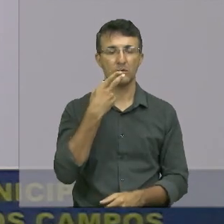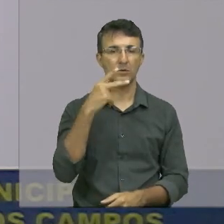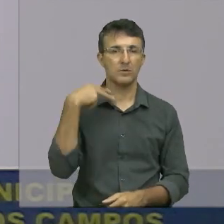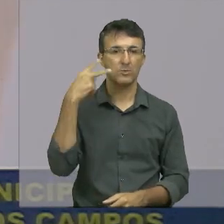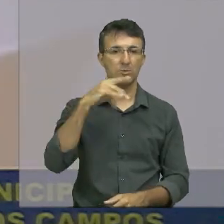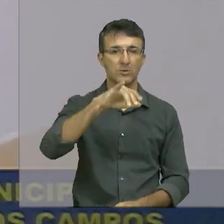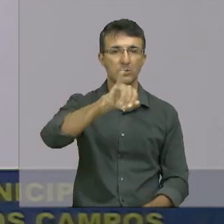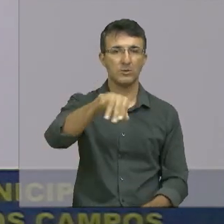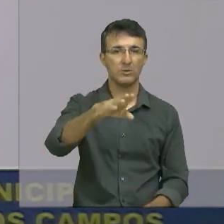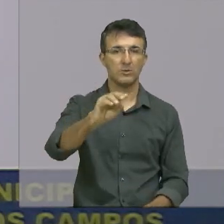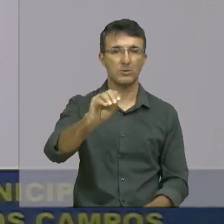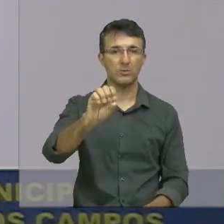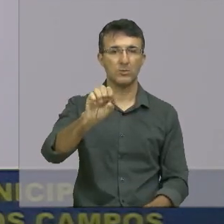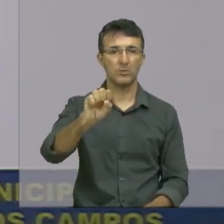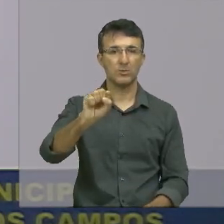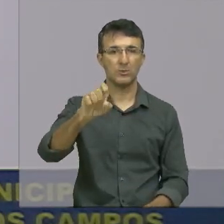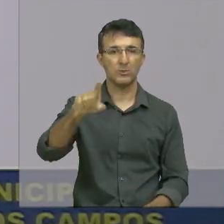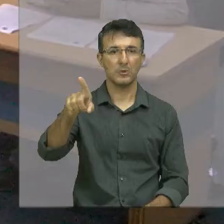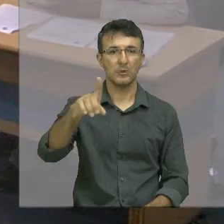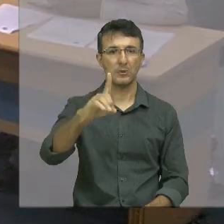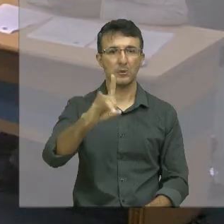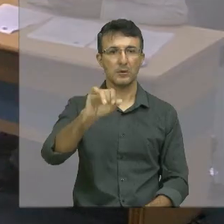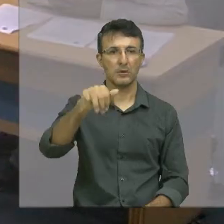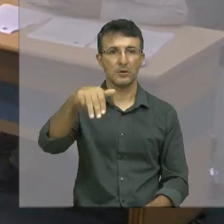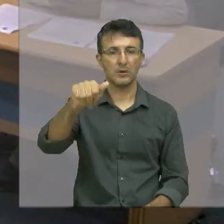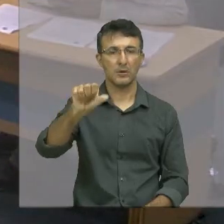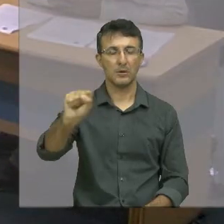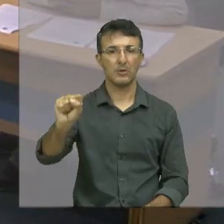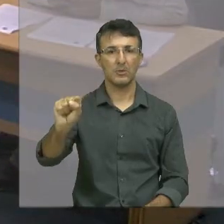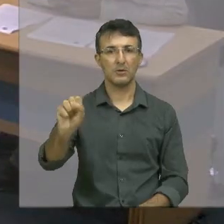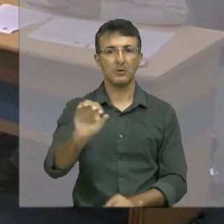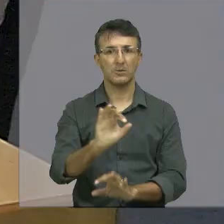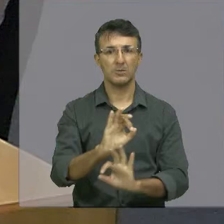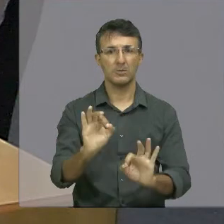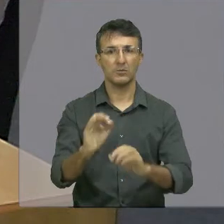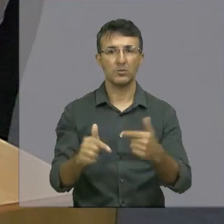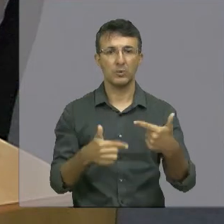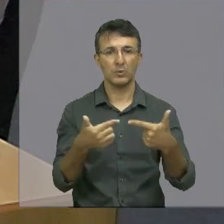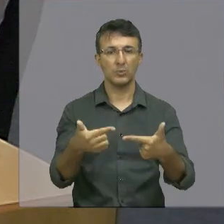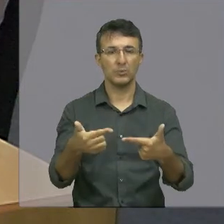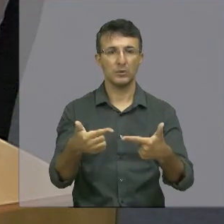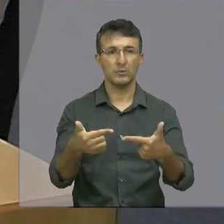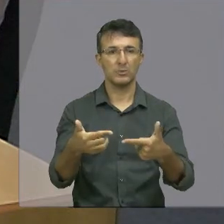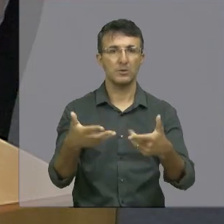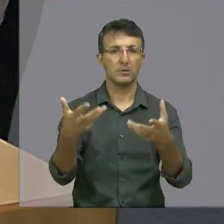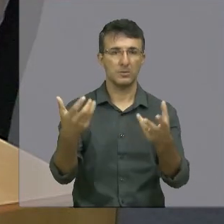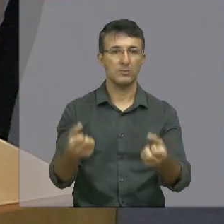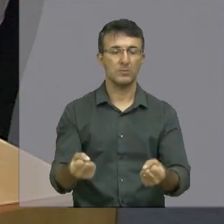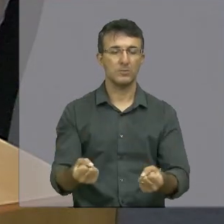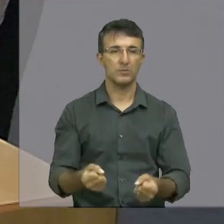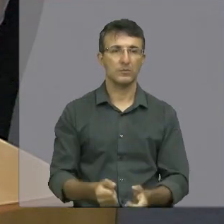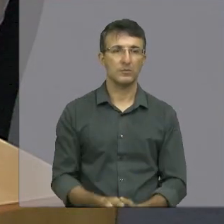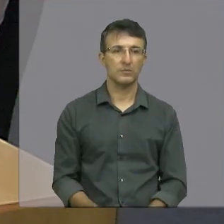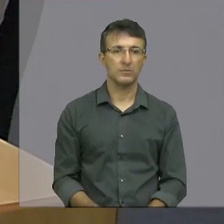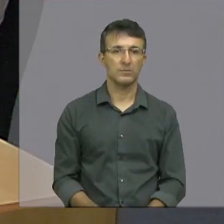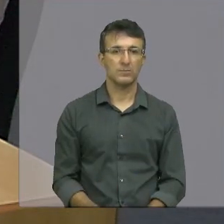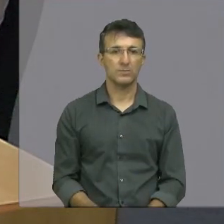estão. Os contrários que se manifestem. Nenhuma manifestação contrária. Aprovado por unanimidade.